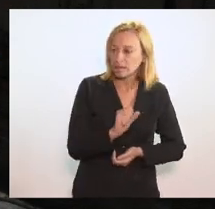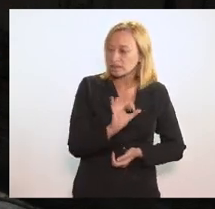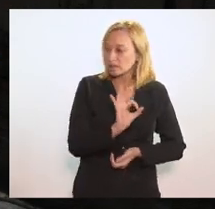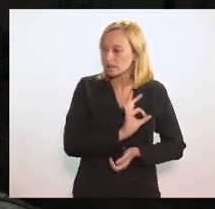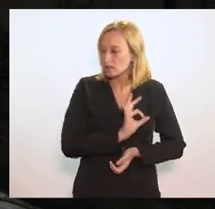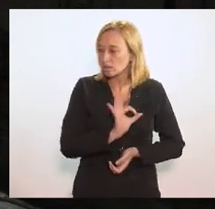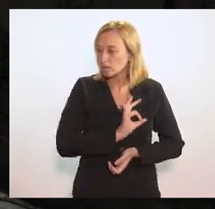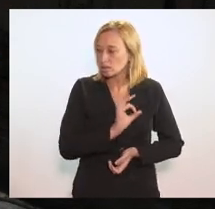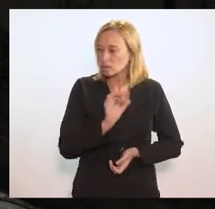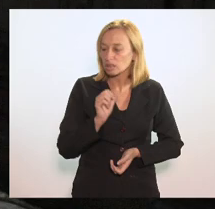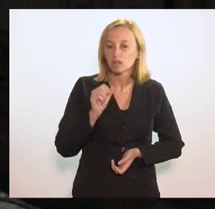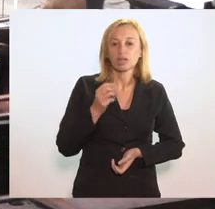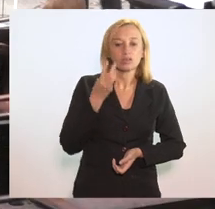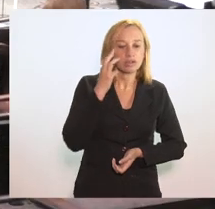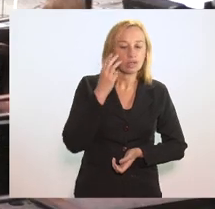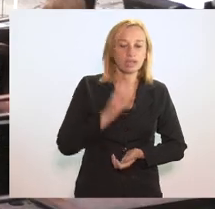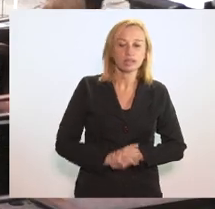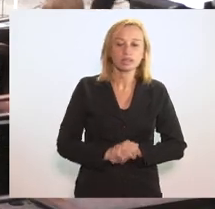deputado Valdec Carneiro.